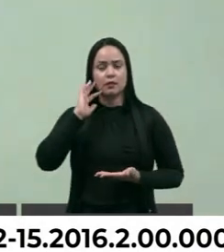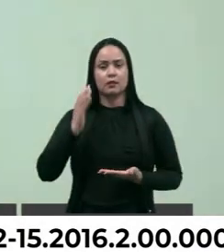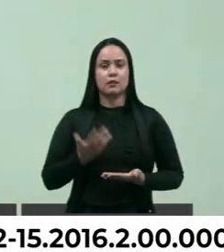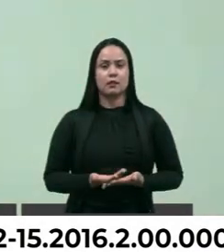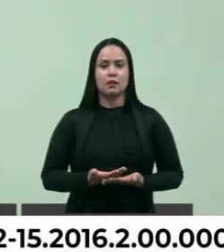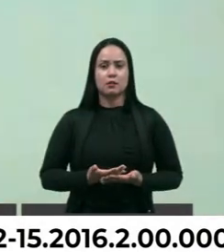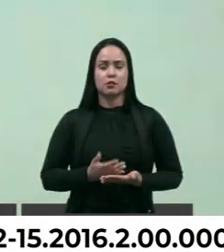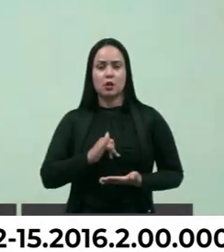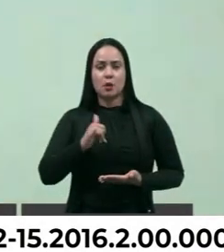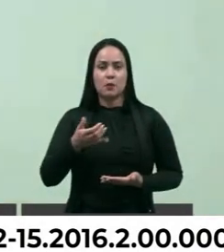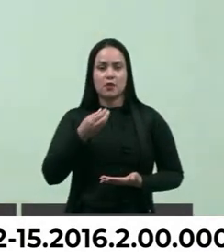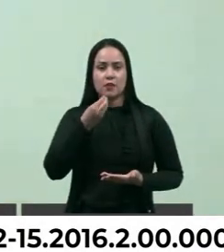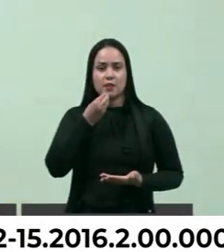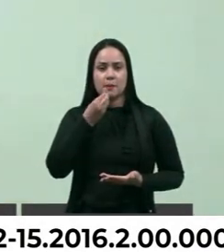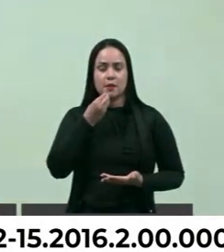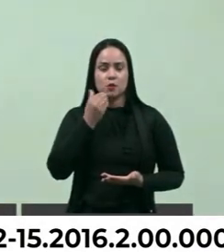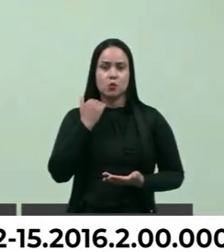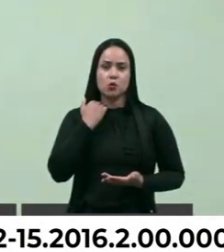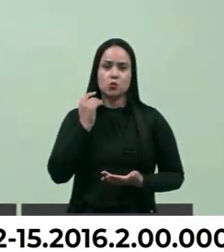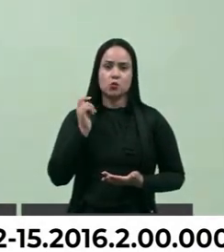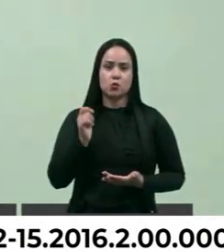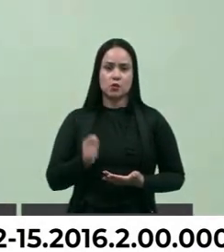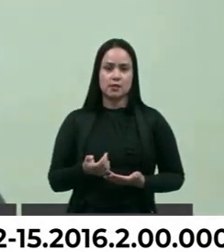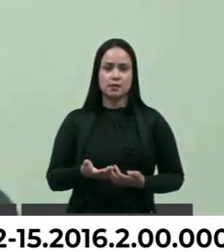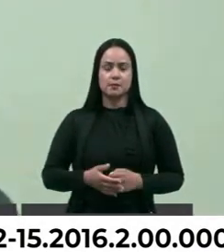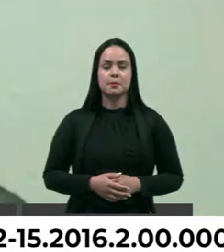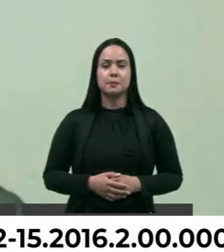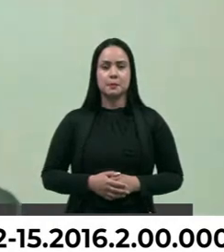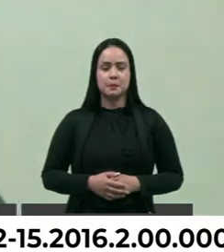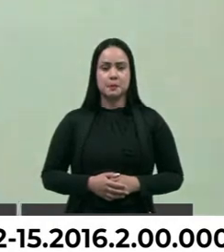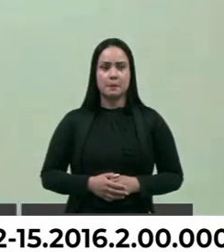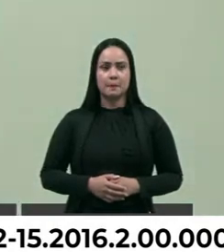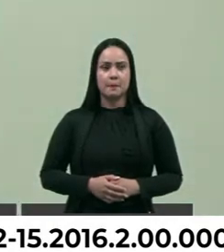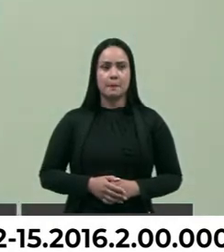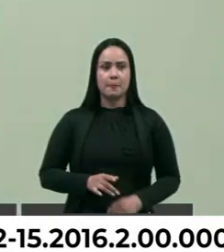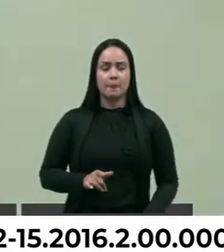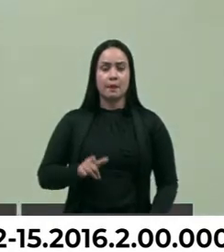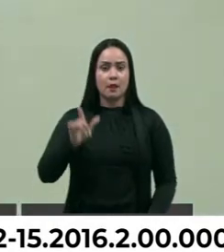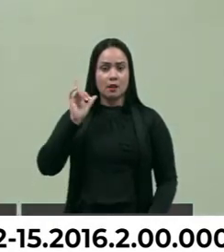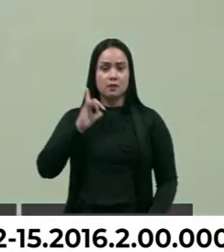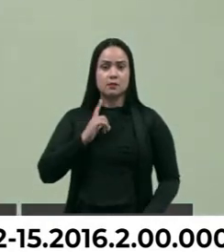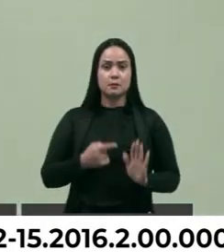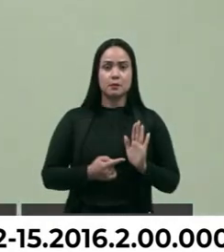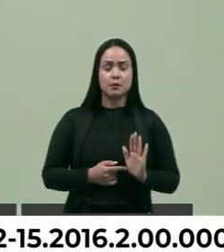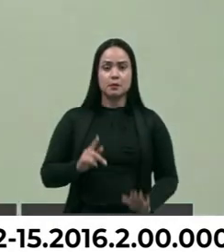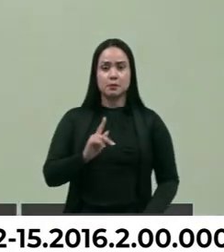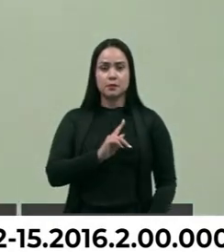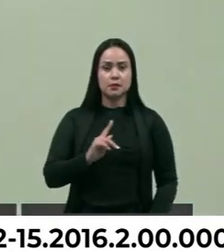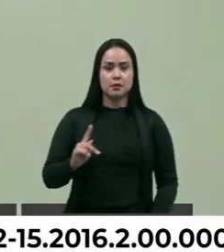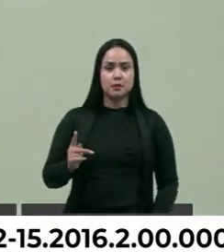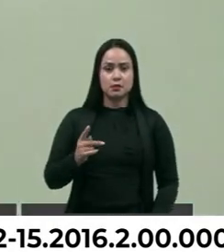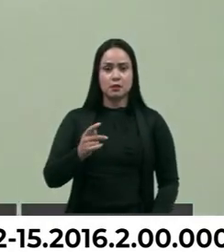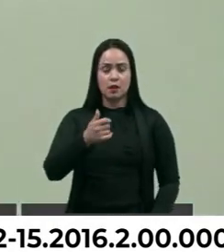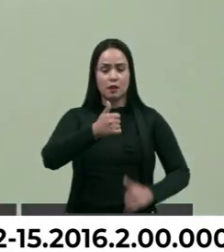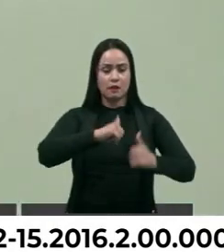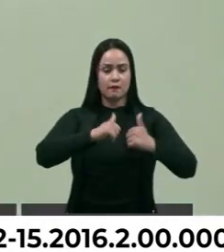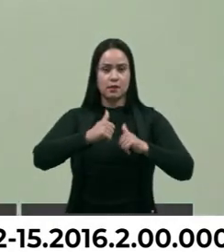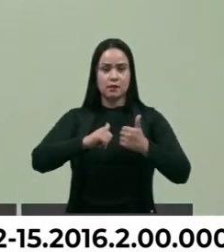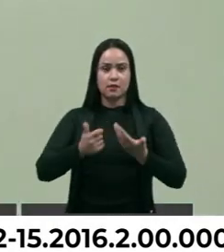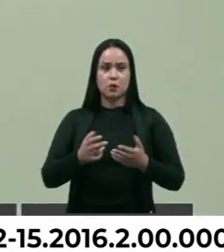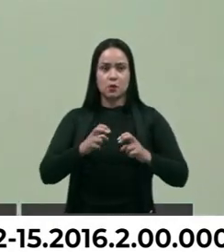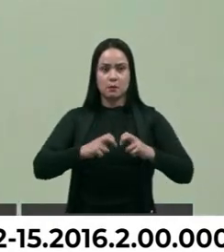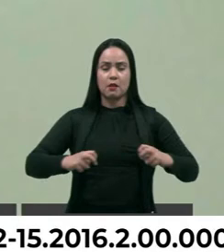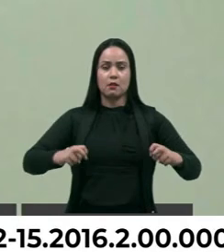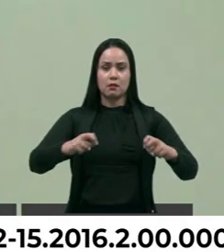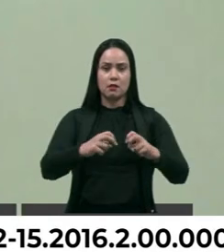o reaproveitamento do juiz, etc. Antes de expor, senhora presidente, submeto a apreciação do